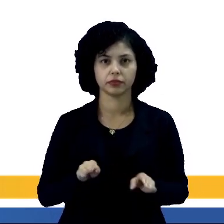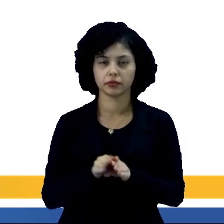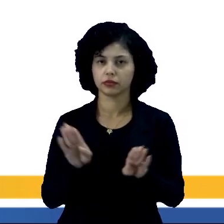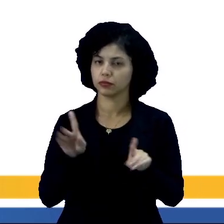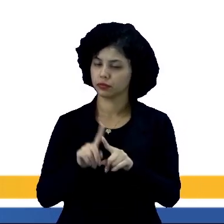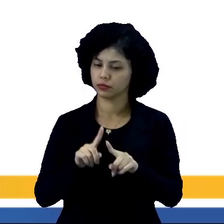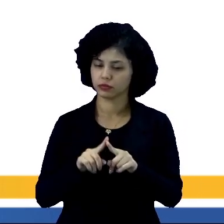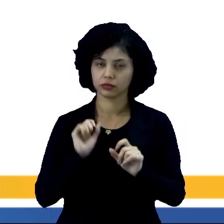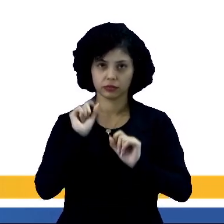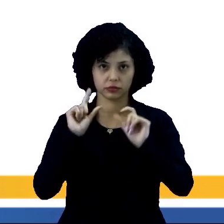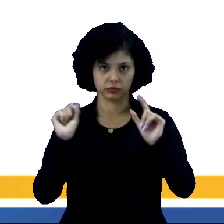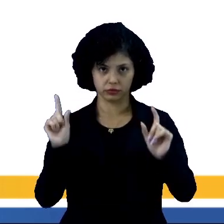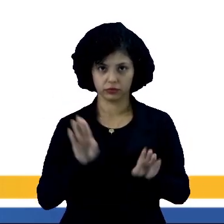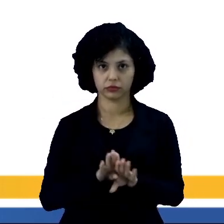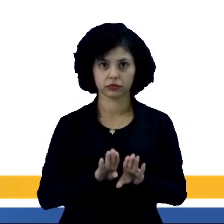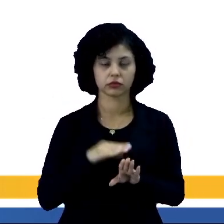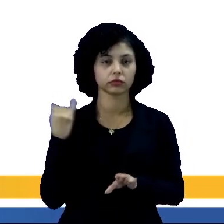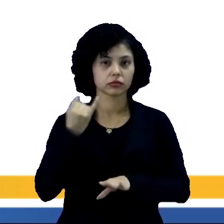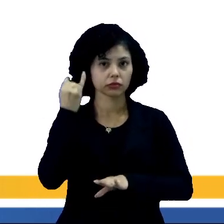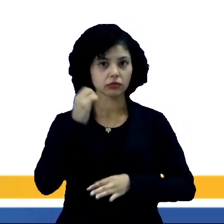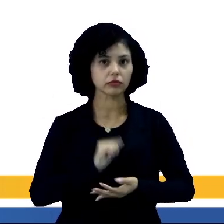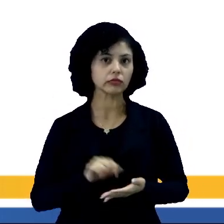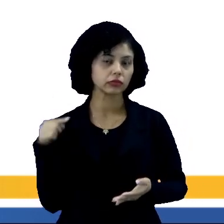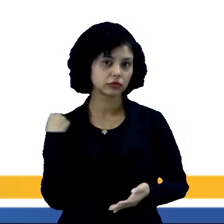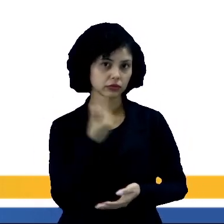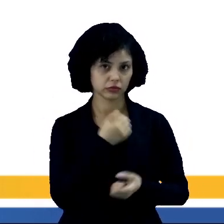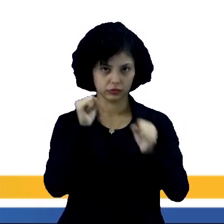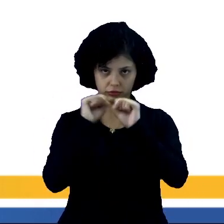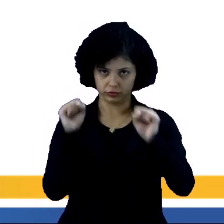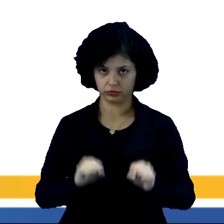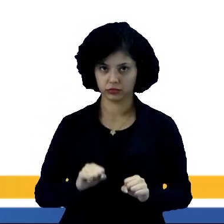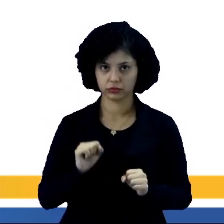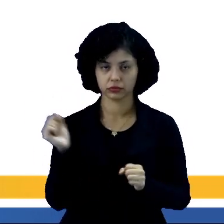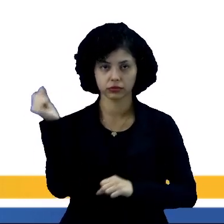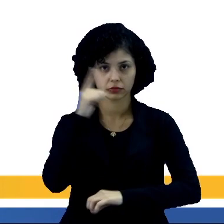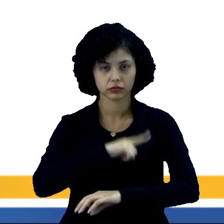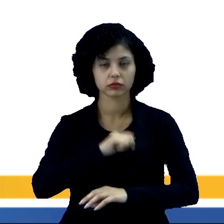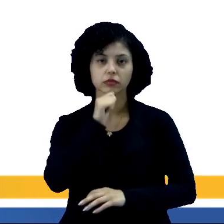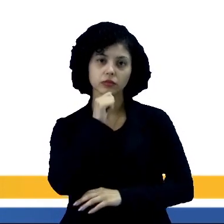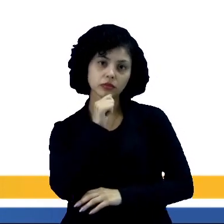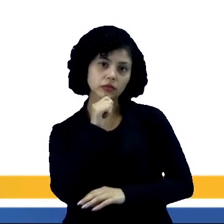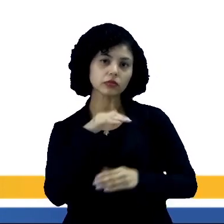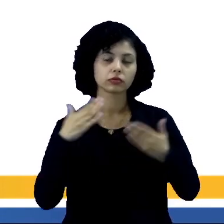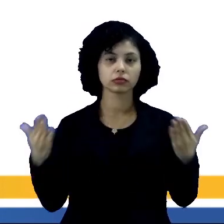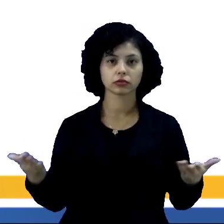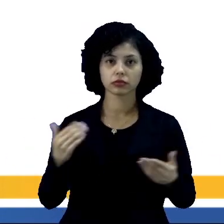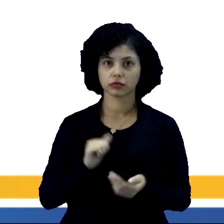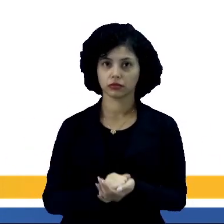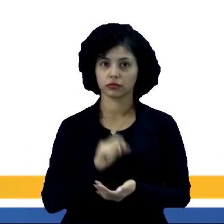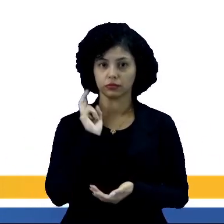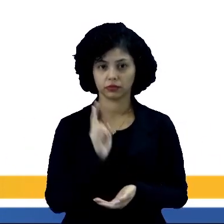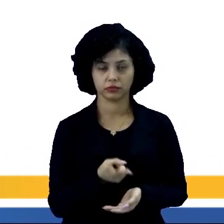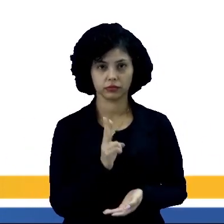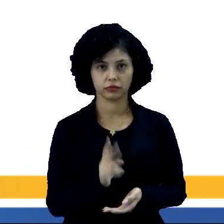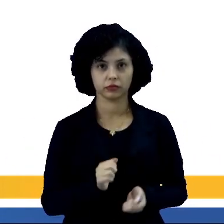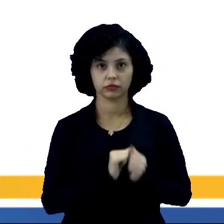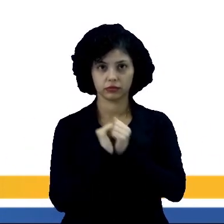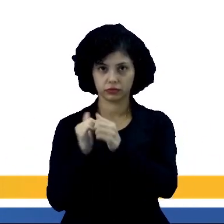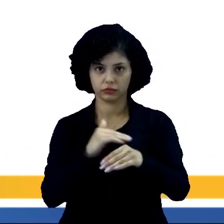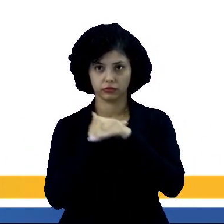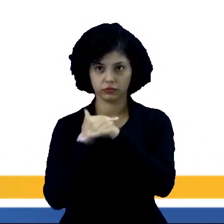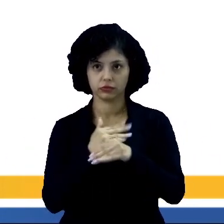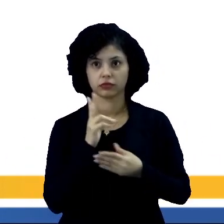uma estrela e é a nossa estrela principal do nosso sistema solar. Então, não está sempre do mesmo